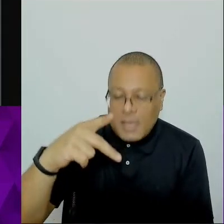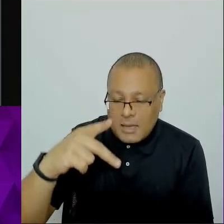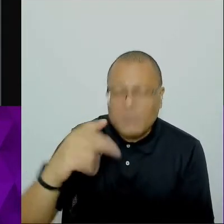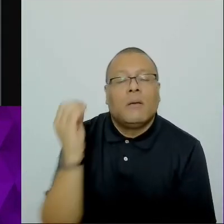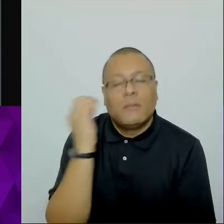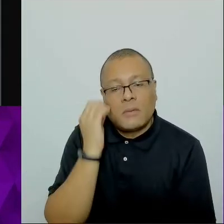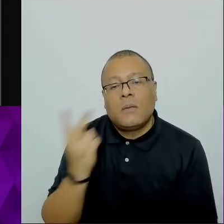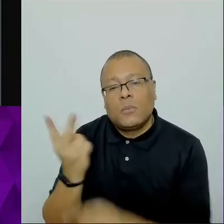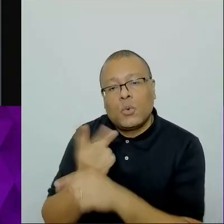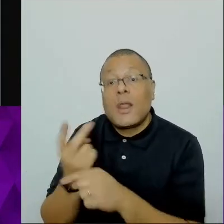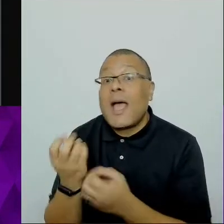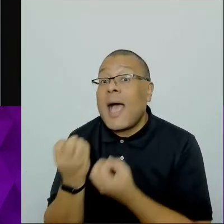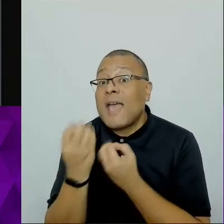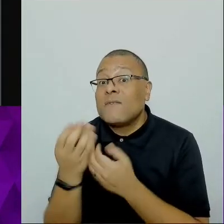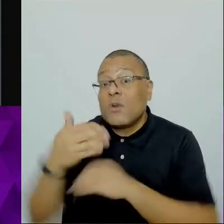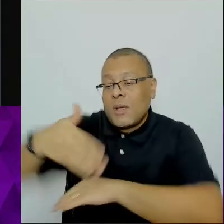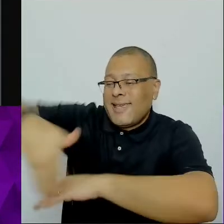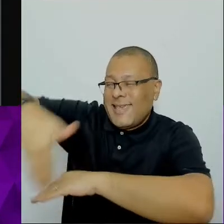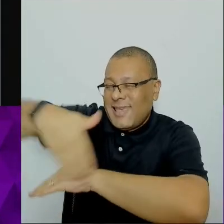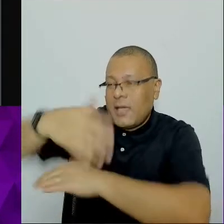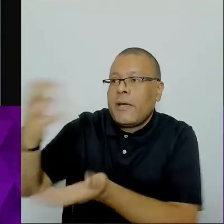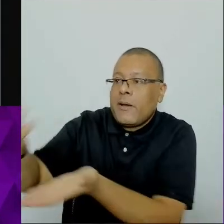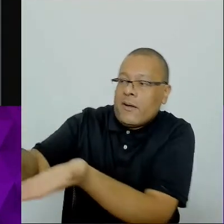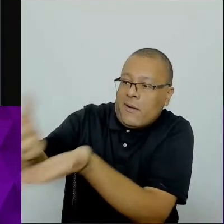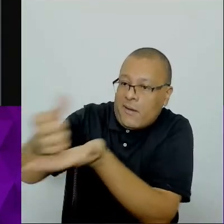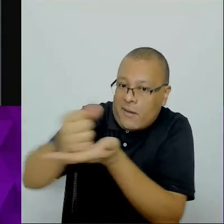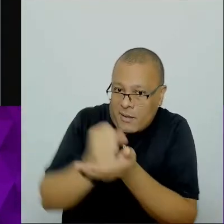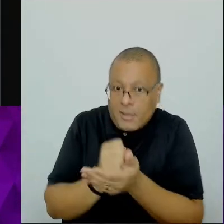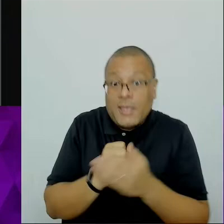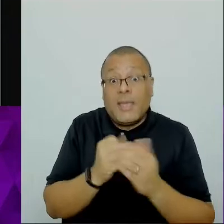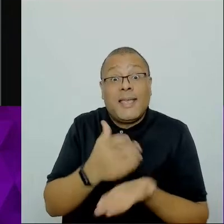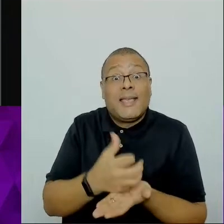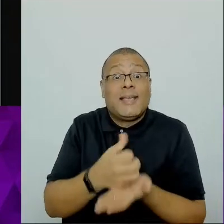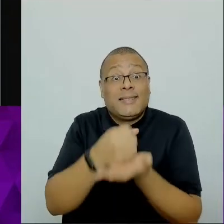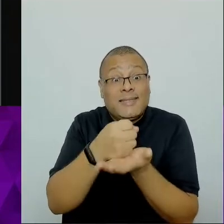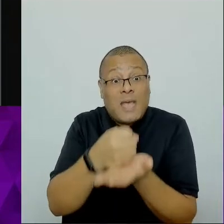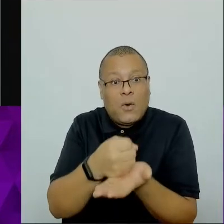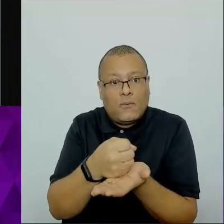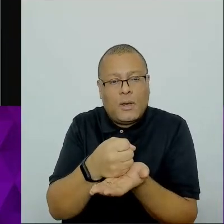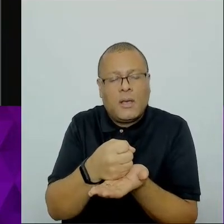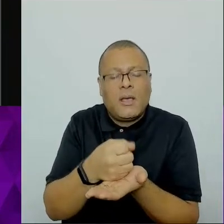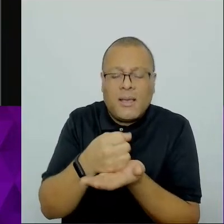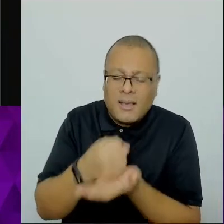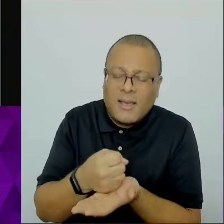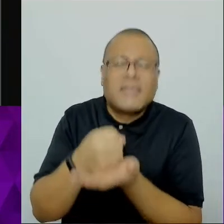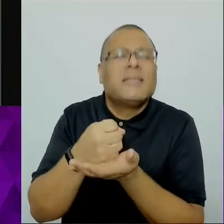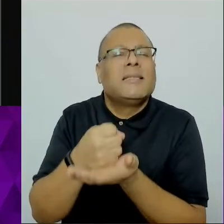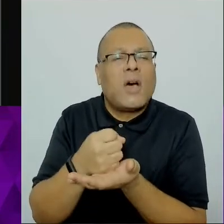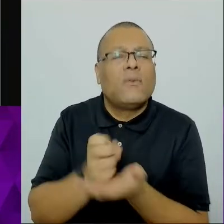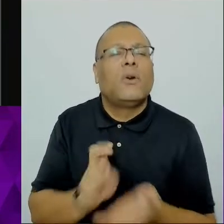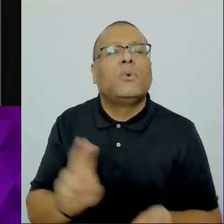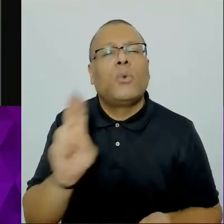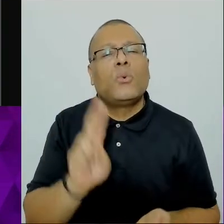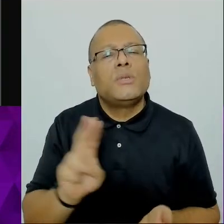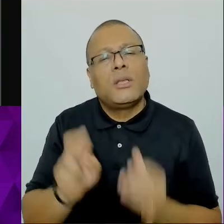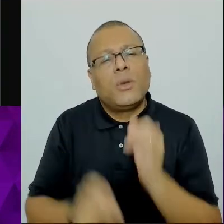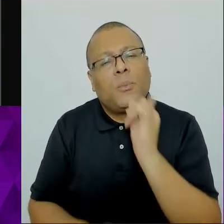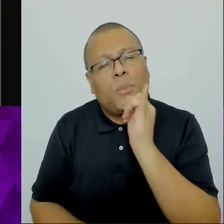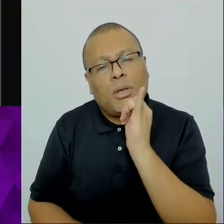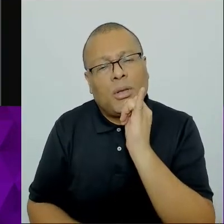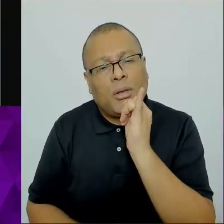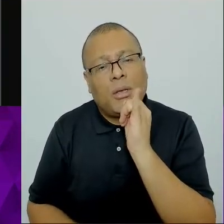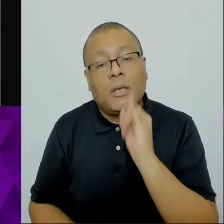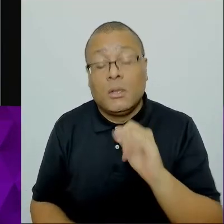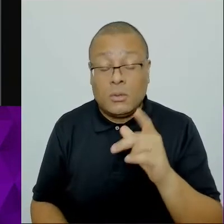os dados de endereço e salvar esse usuário. Para salvar o usuário, eu estou utilizando, por exemplo, aqui o Spring